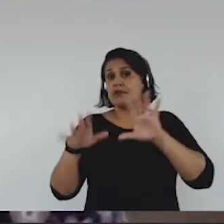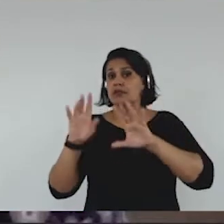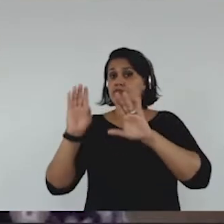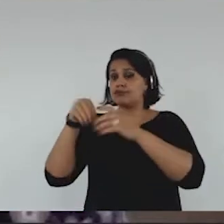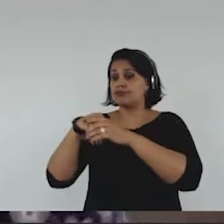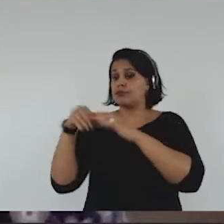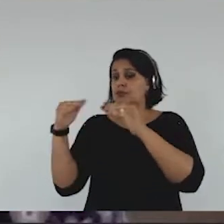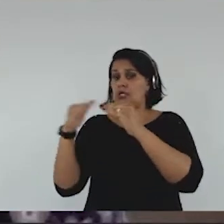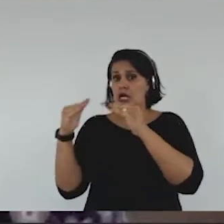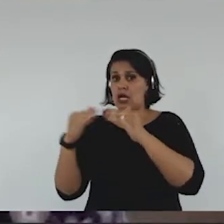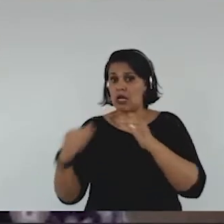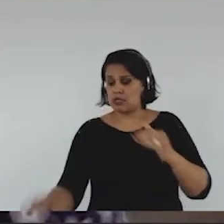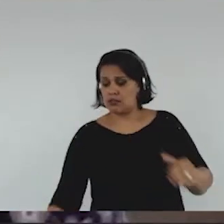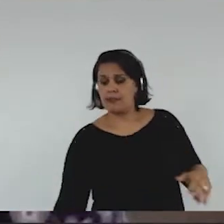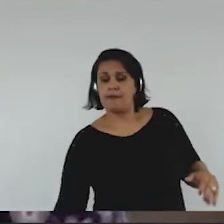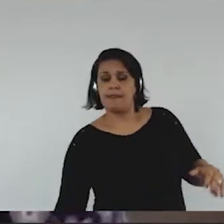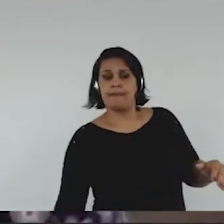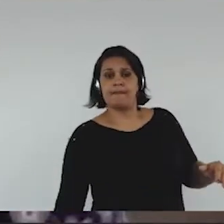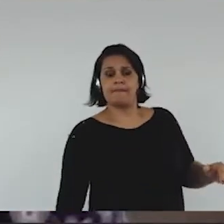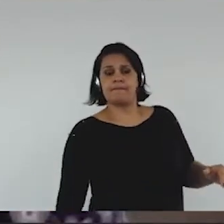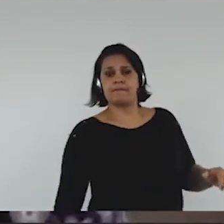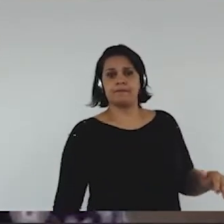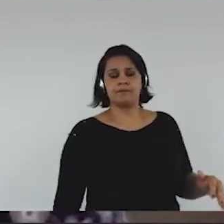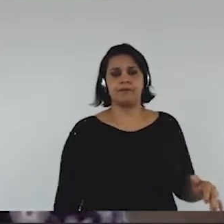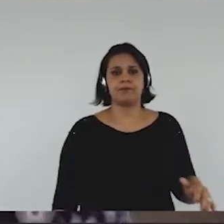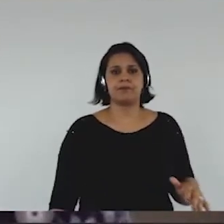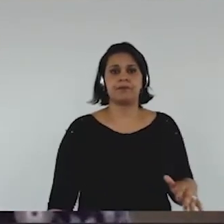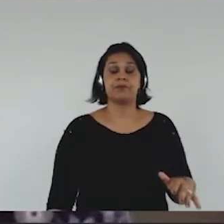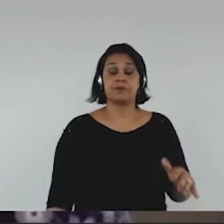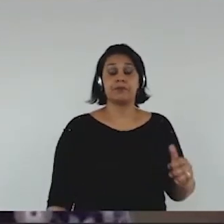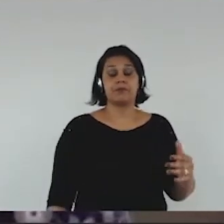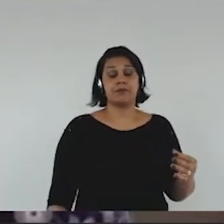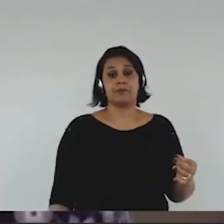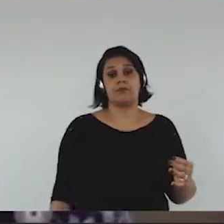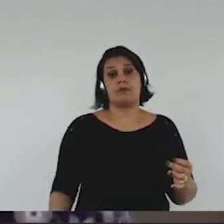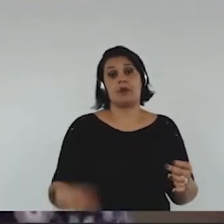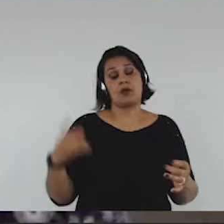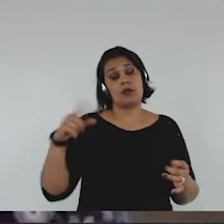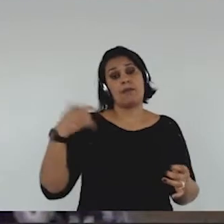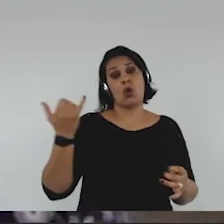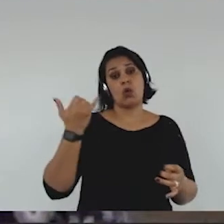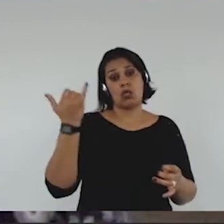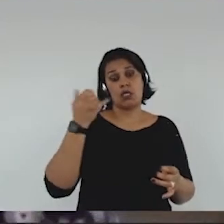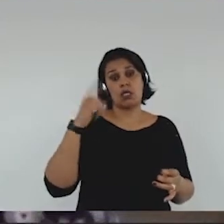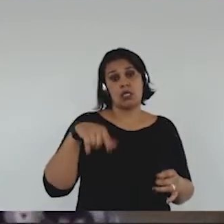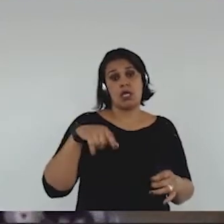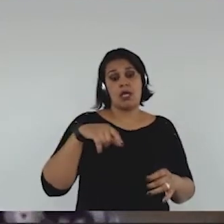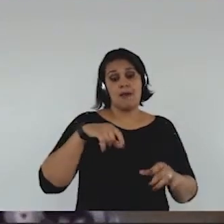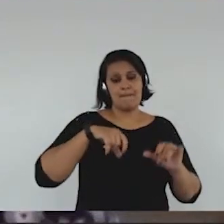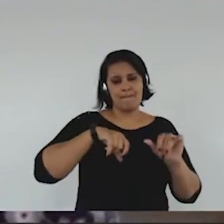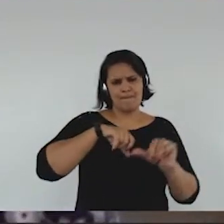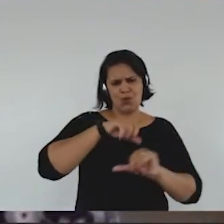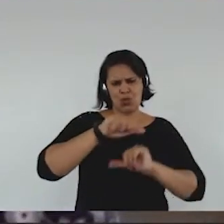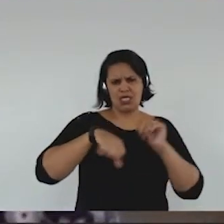e assim em diante. É muito importante, portanto, uma mudança para a